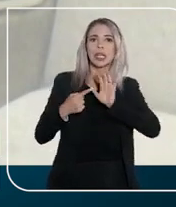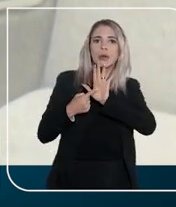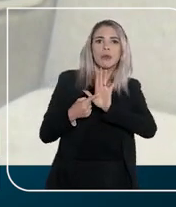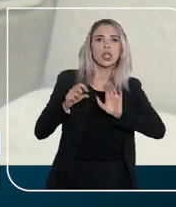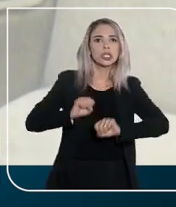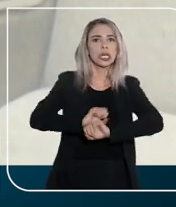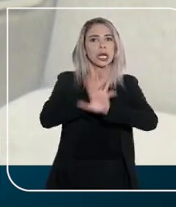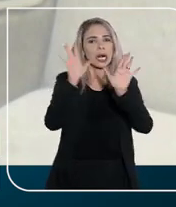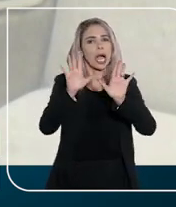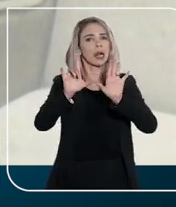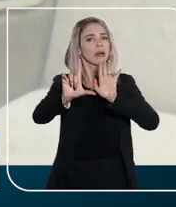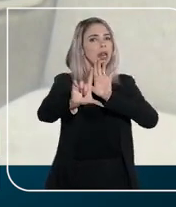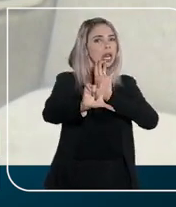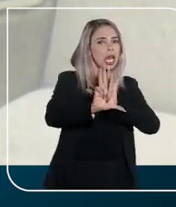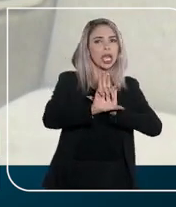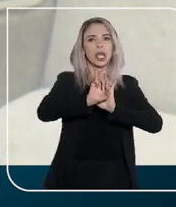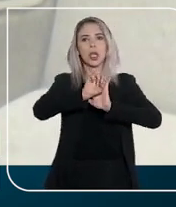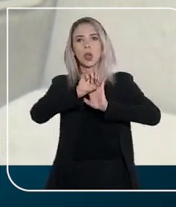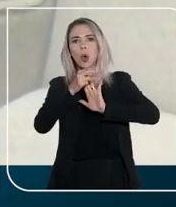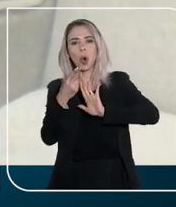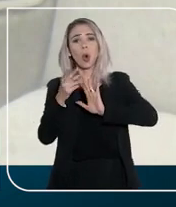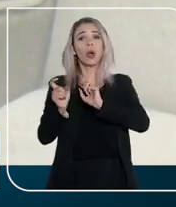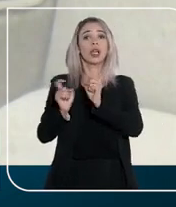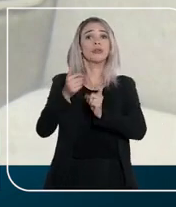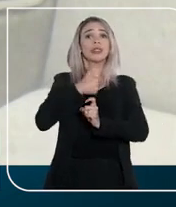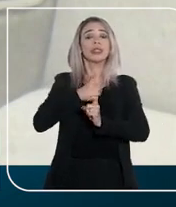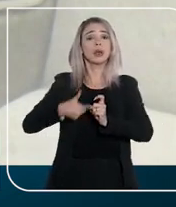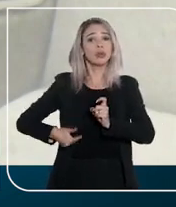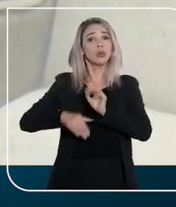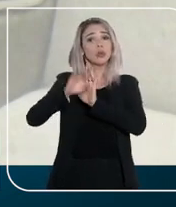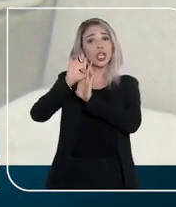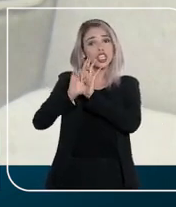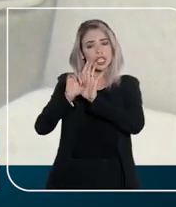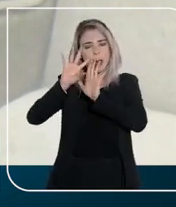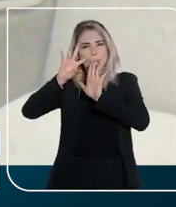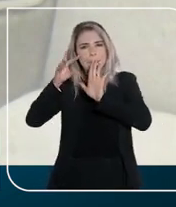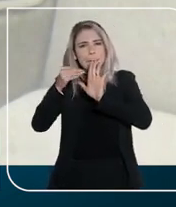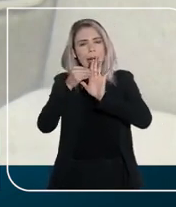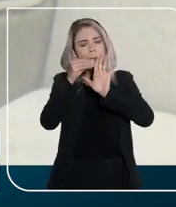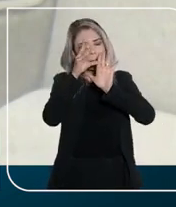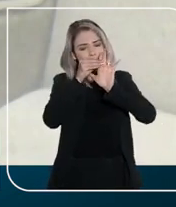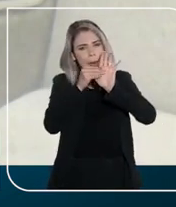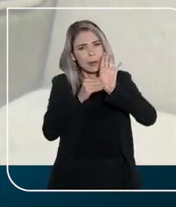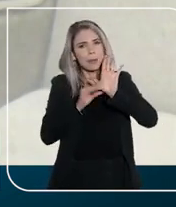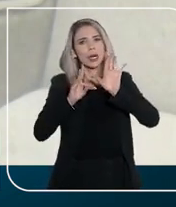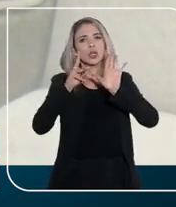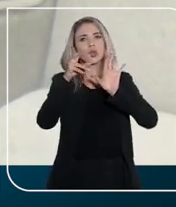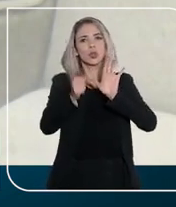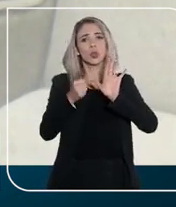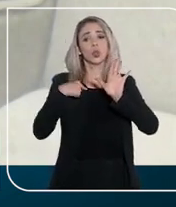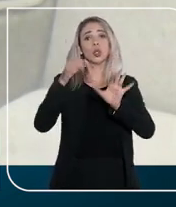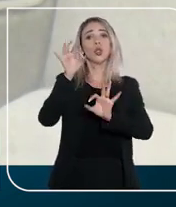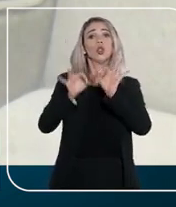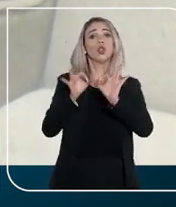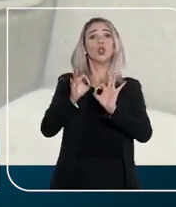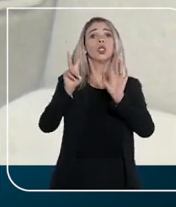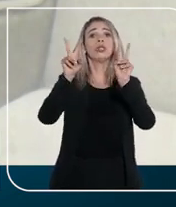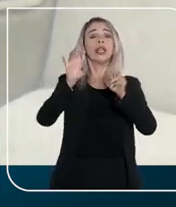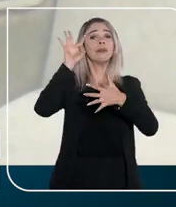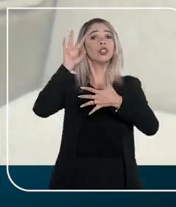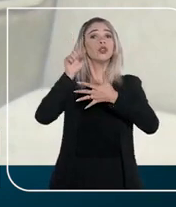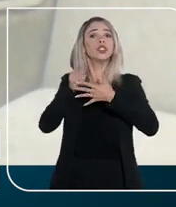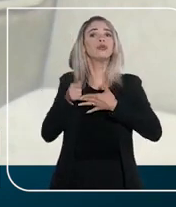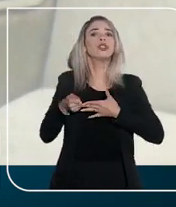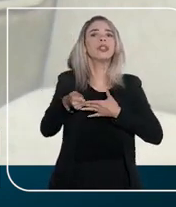parte da legislação, seja por parte da administração pública nos editais, seja a partir da atuação do Poder Judiciário, definindo uma jurisprudência